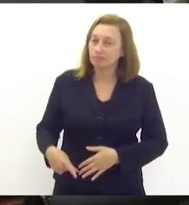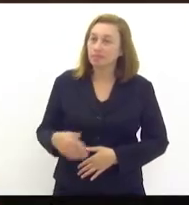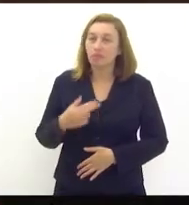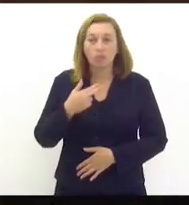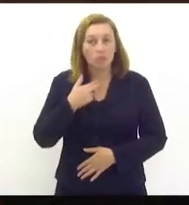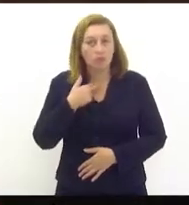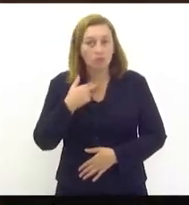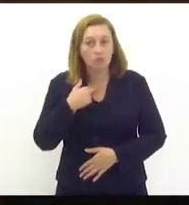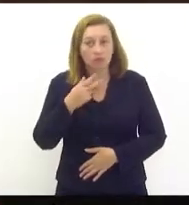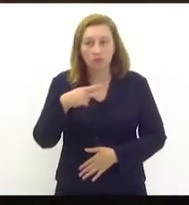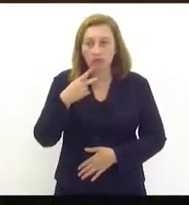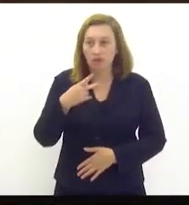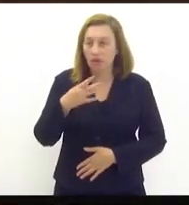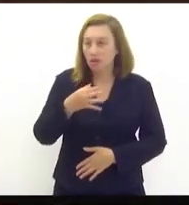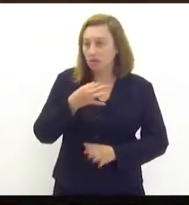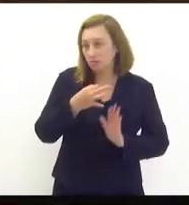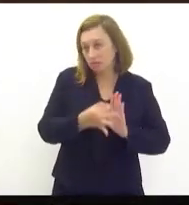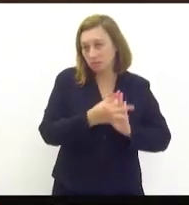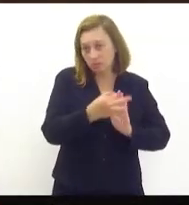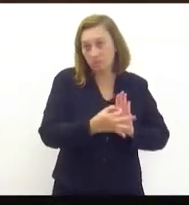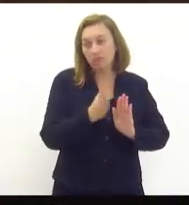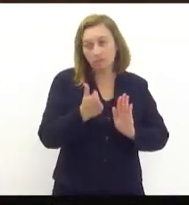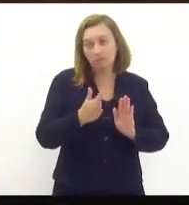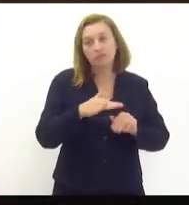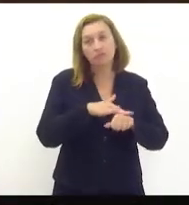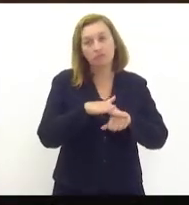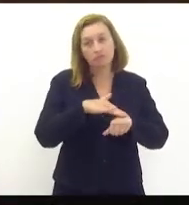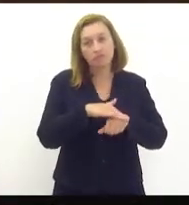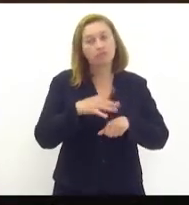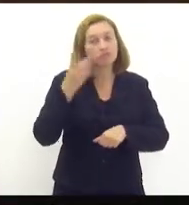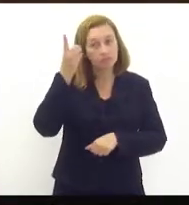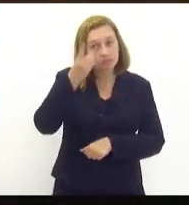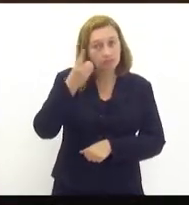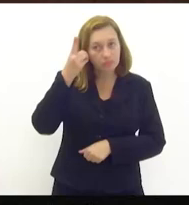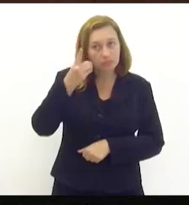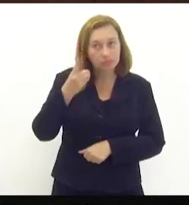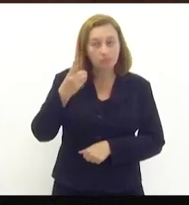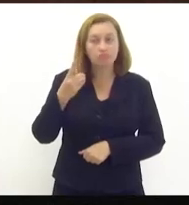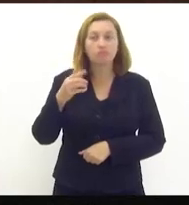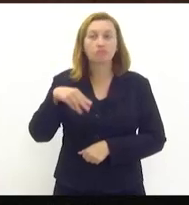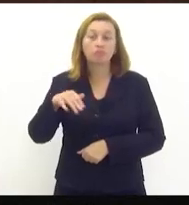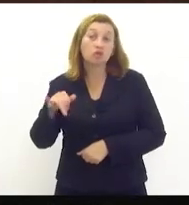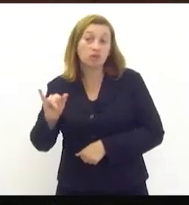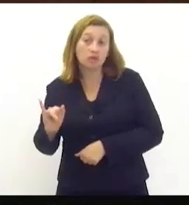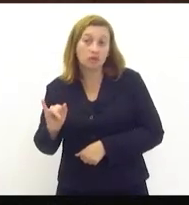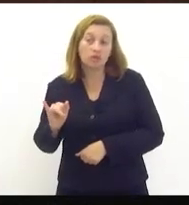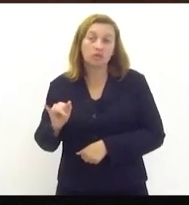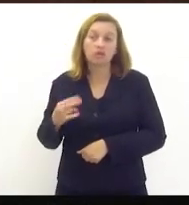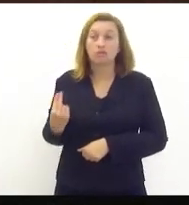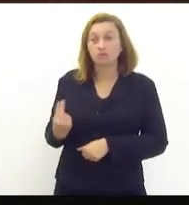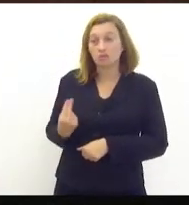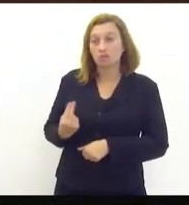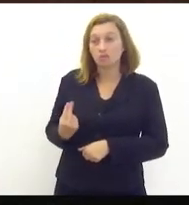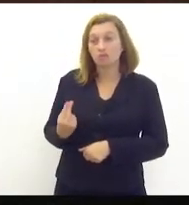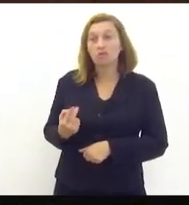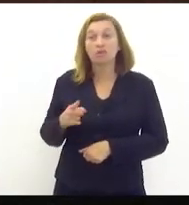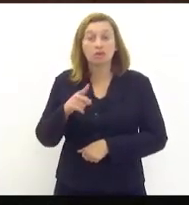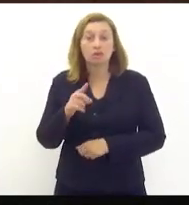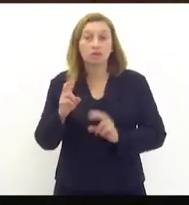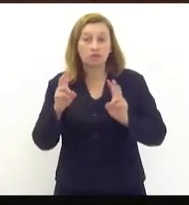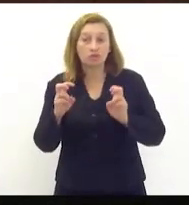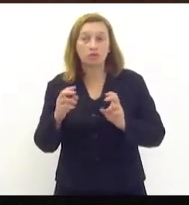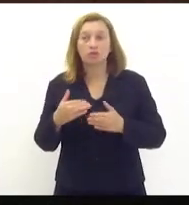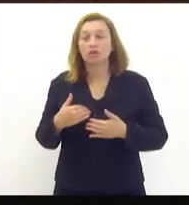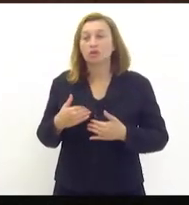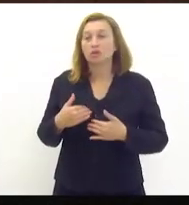eu não posso emitir porque eu já havia conversado com Nobre Deputado o autor do projeto então serei com a autora nesse caso eu